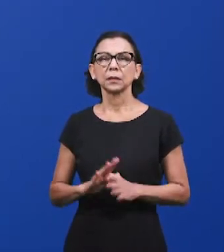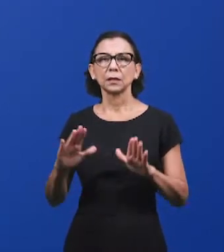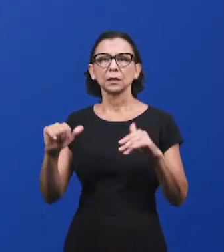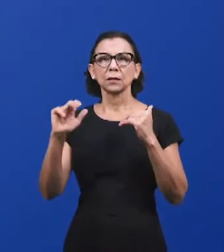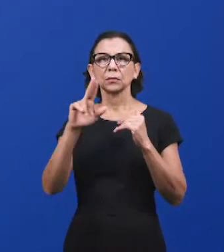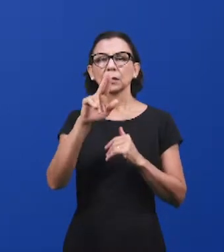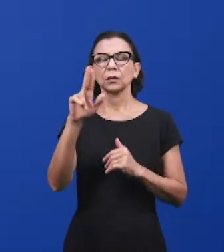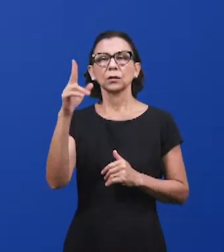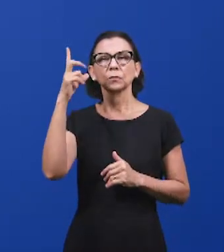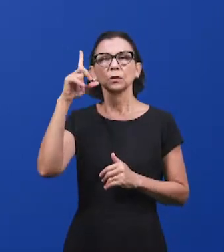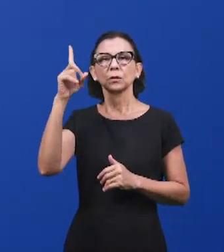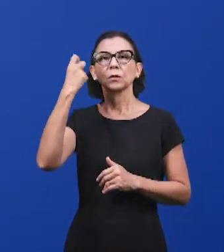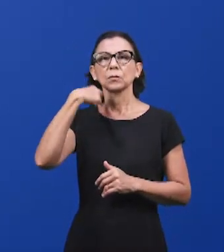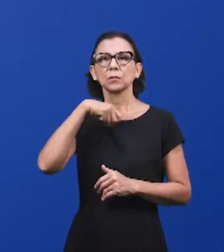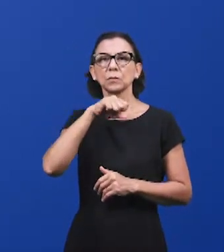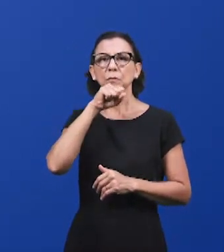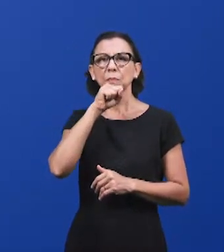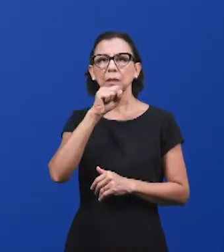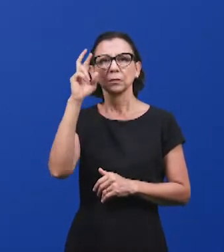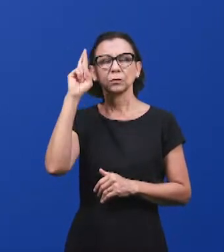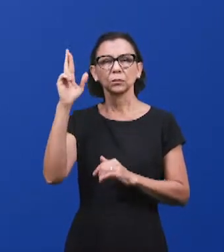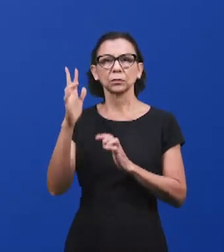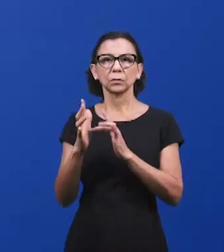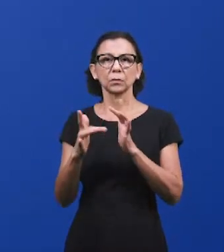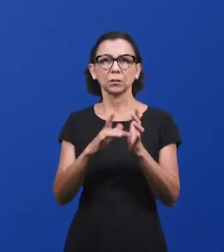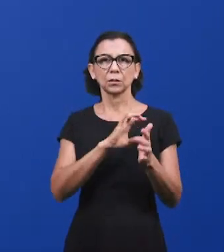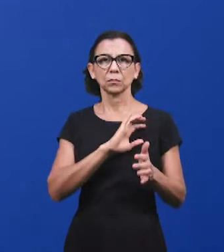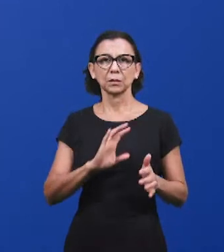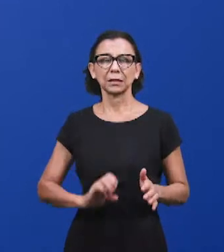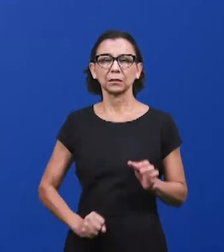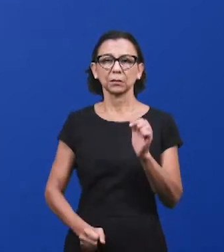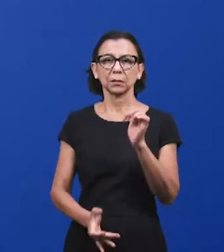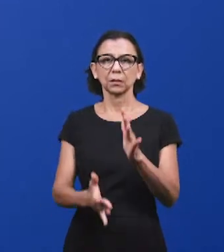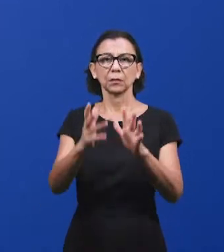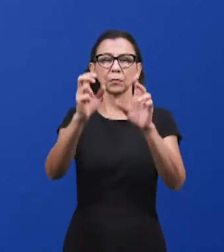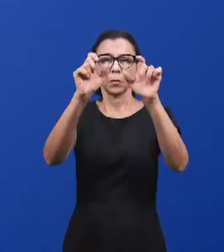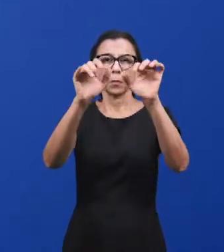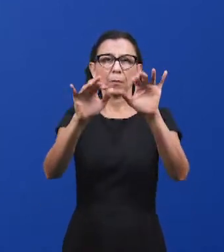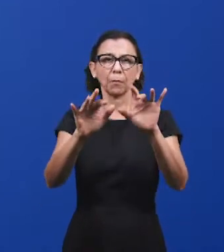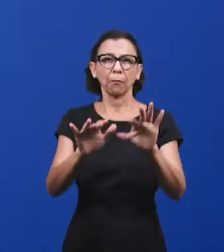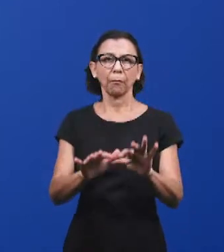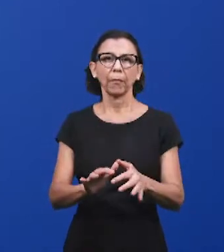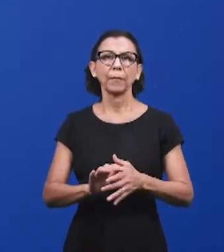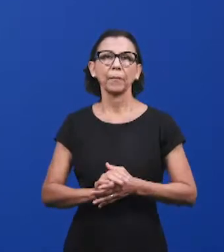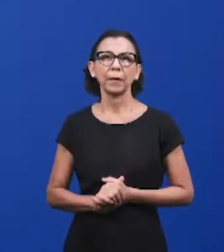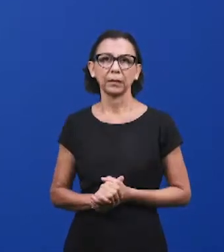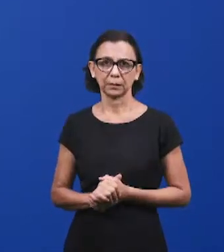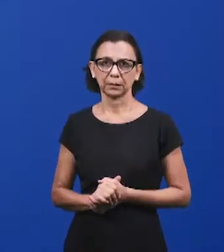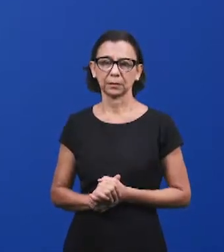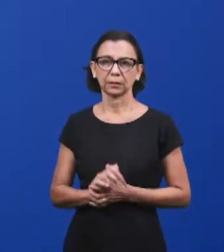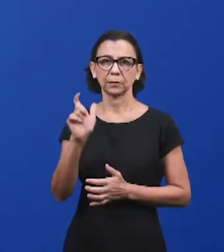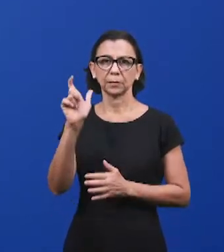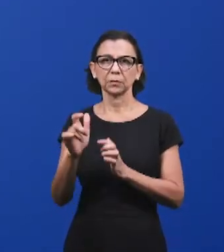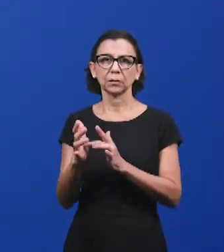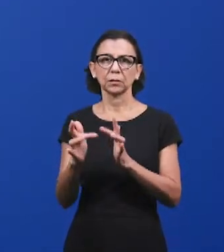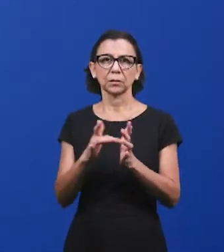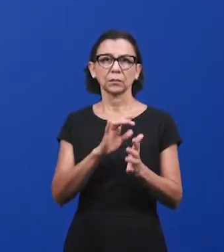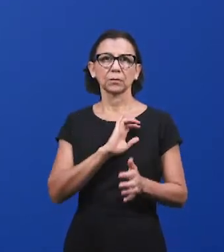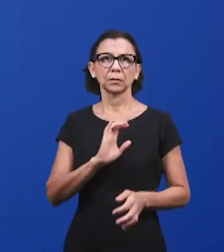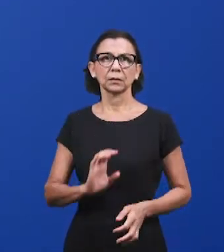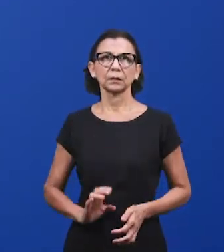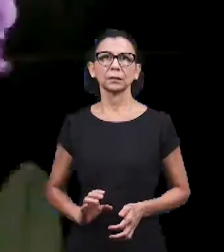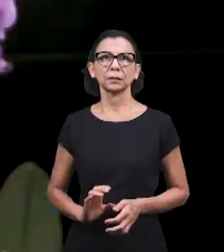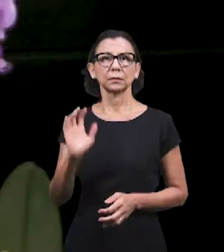Jesus Cristo, o qual nos abençoou com todas as bênçãos espirituais nos lugares celestiais em Cristo. A paz do Senhor